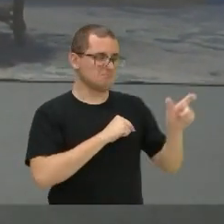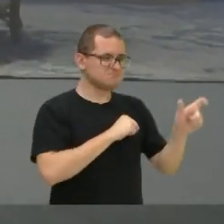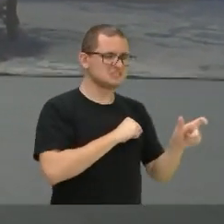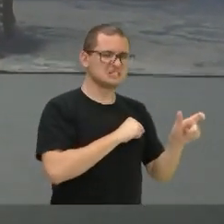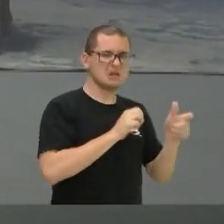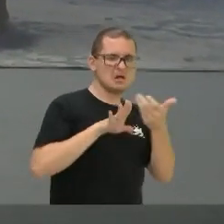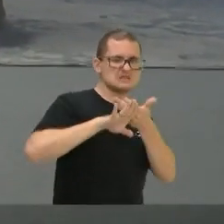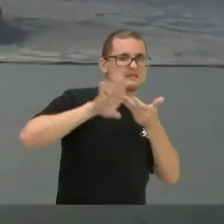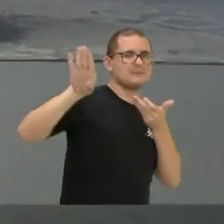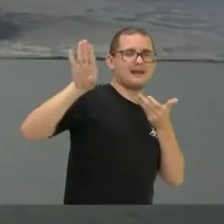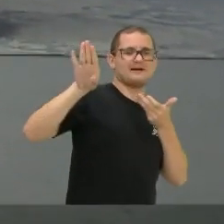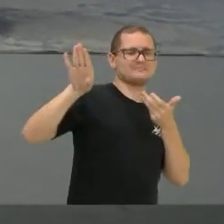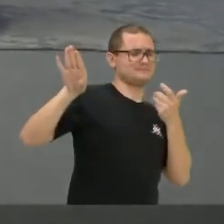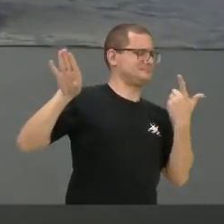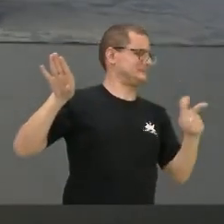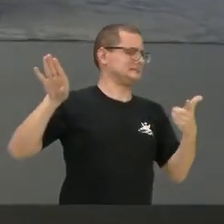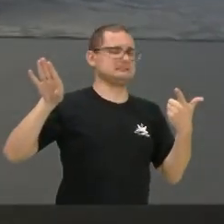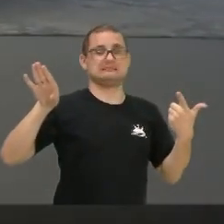separa